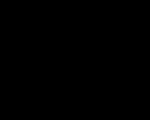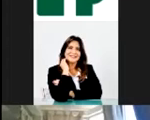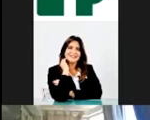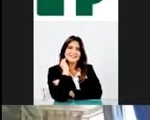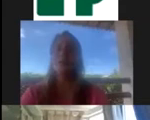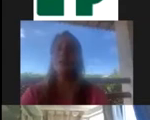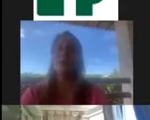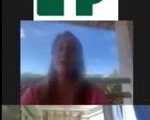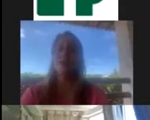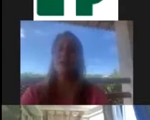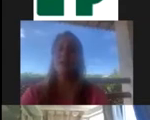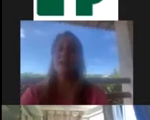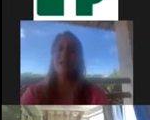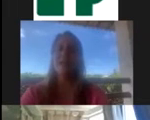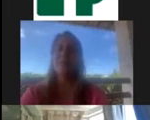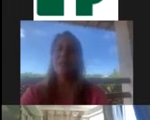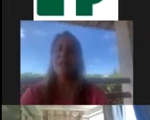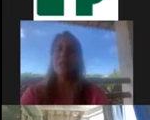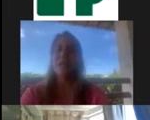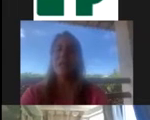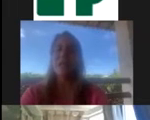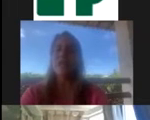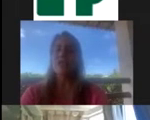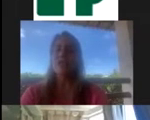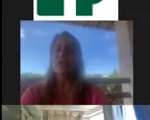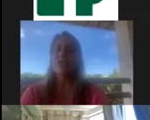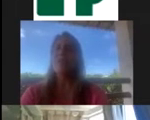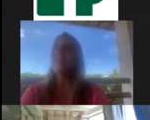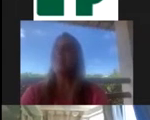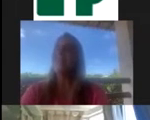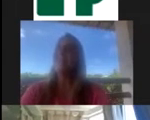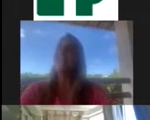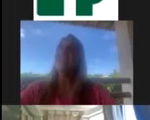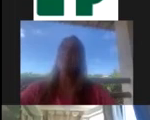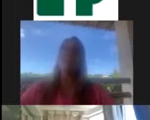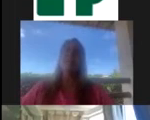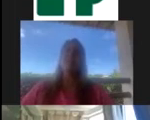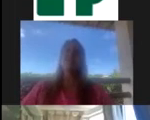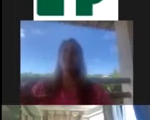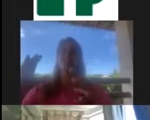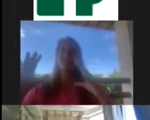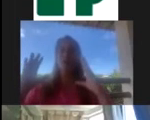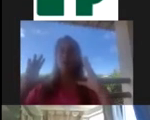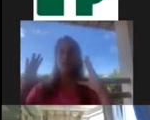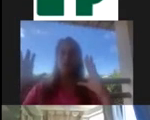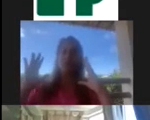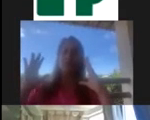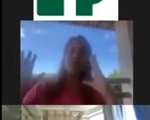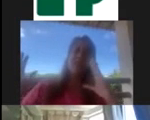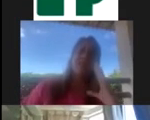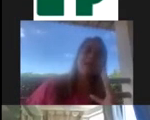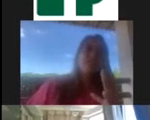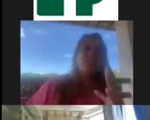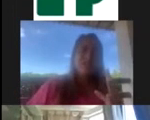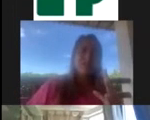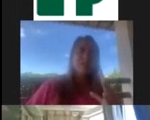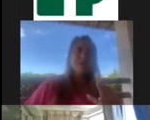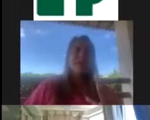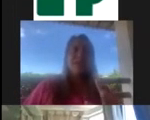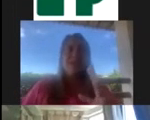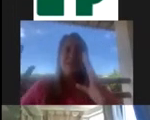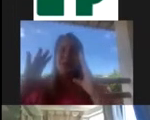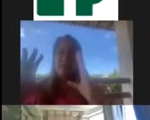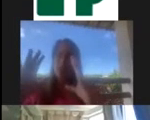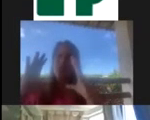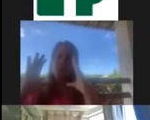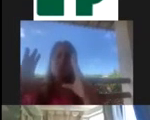que surgem, que é a ODR, a gente vai ter que entender que ele vai ser, ou na sua totalidade,